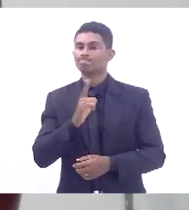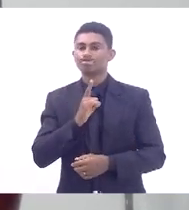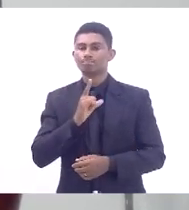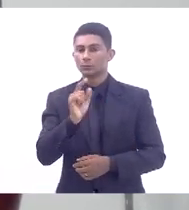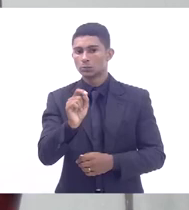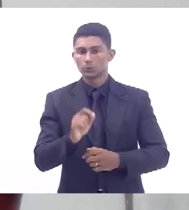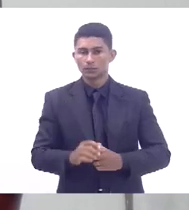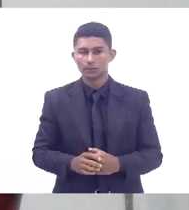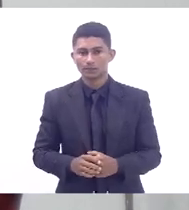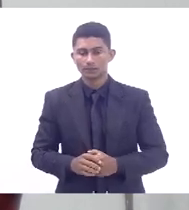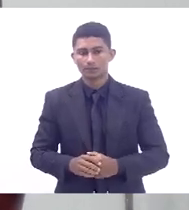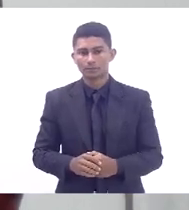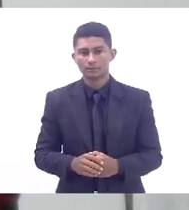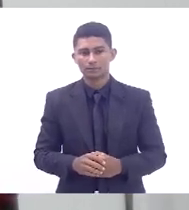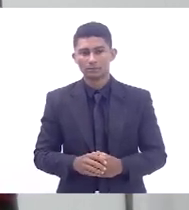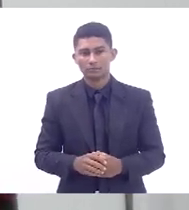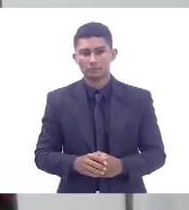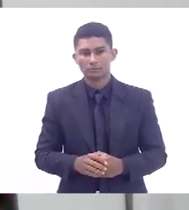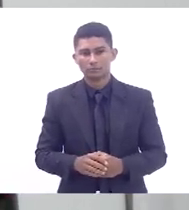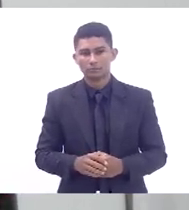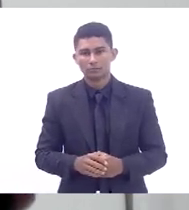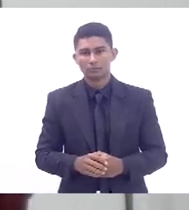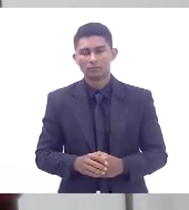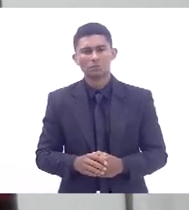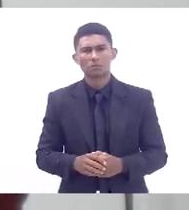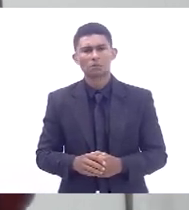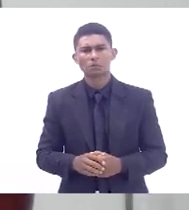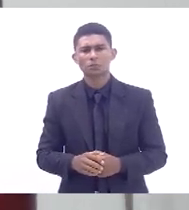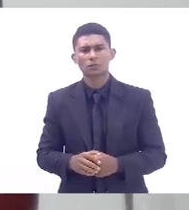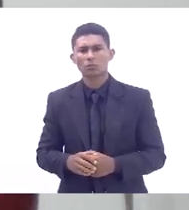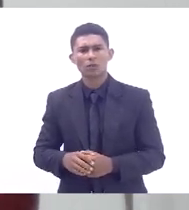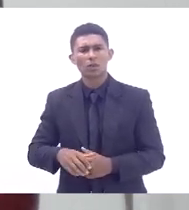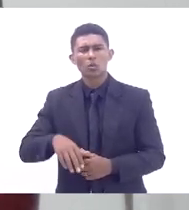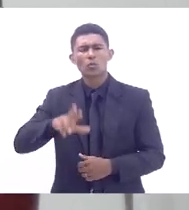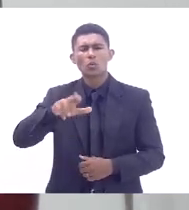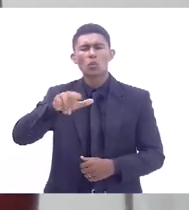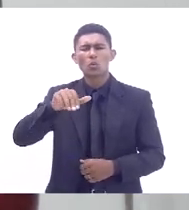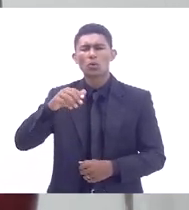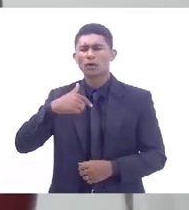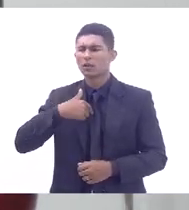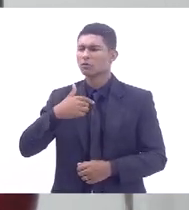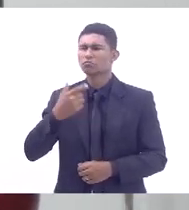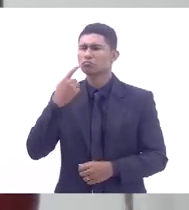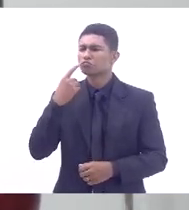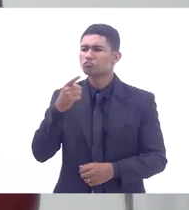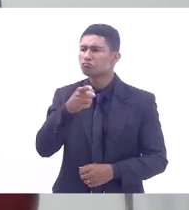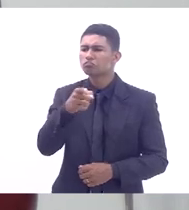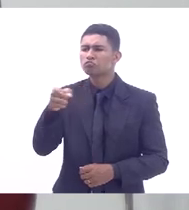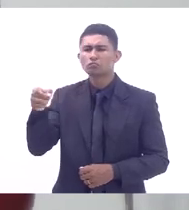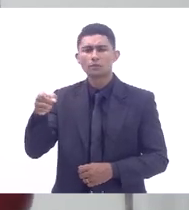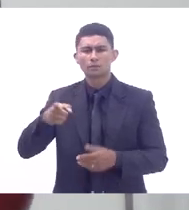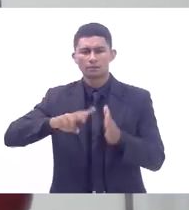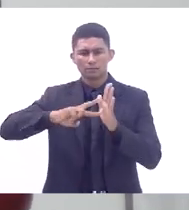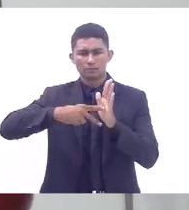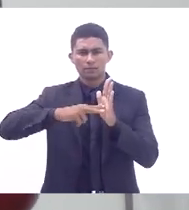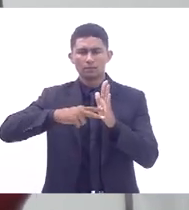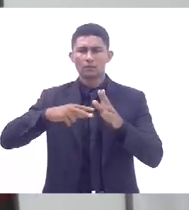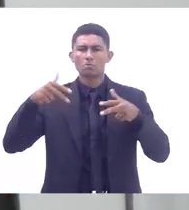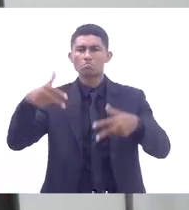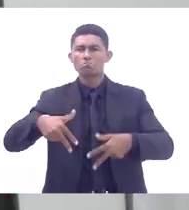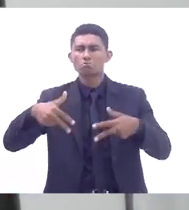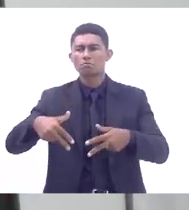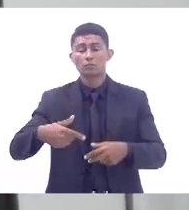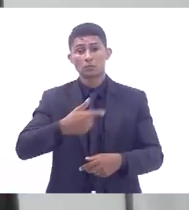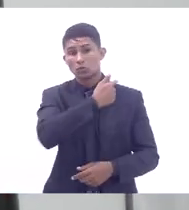tem é eu nunca vi na nossa militância sindical um